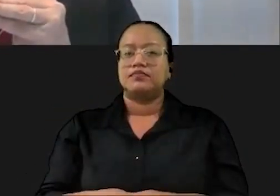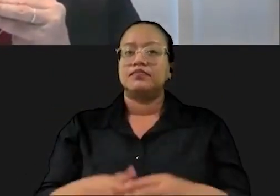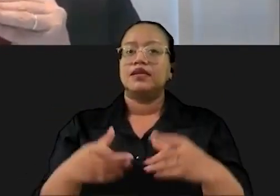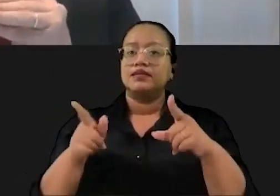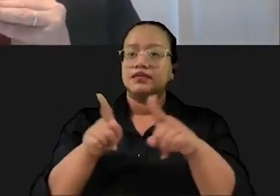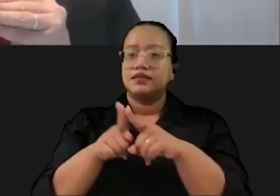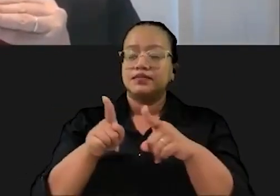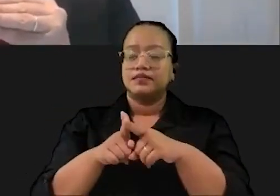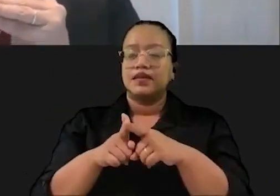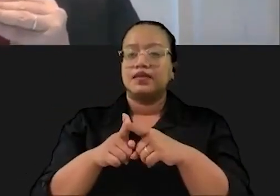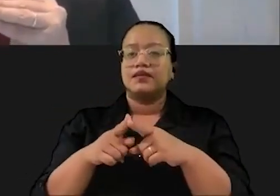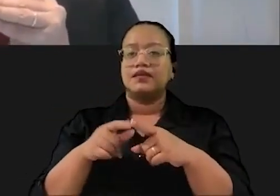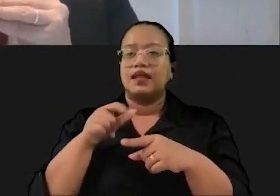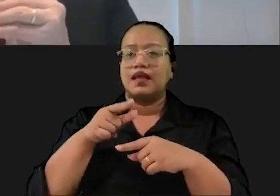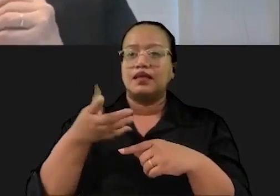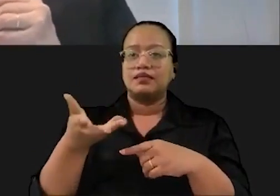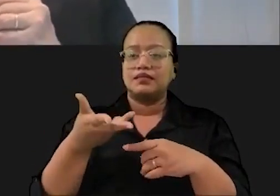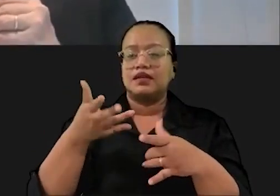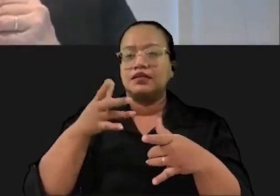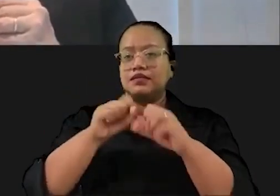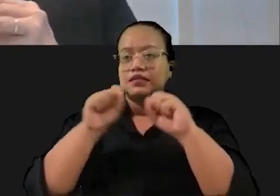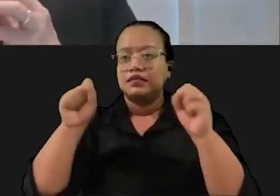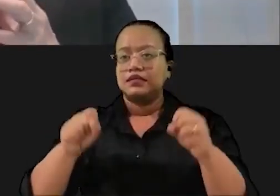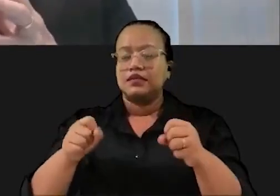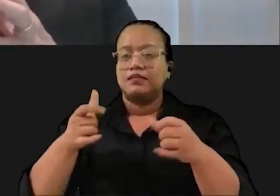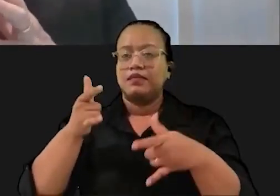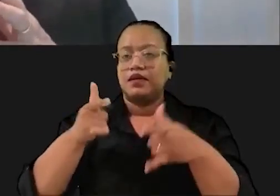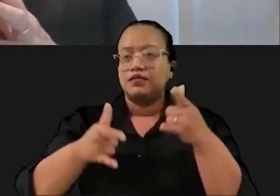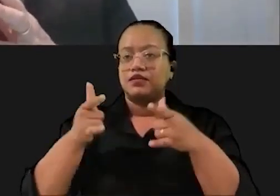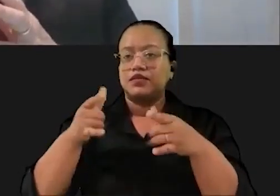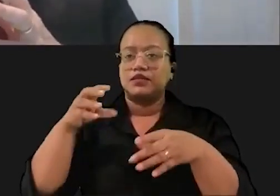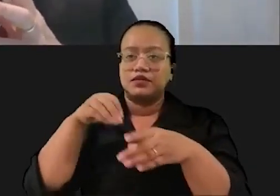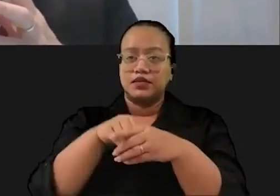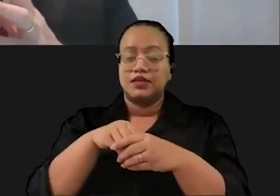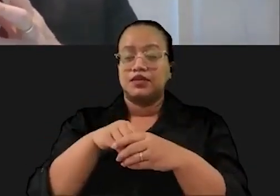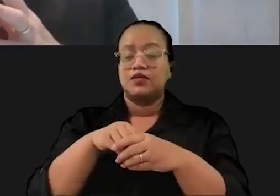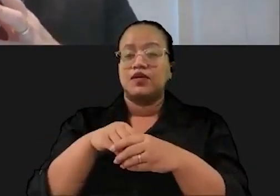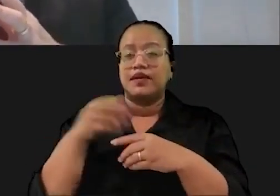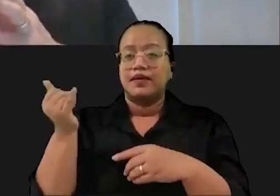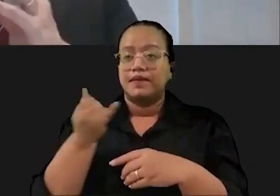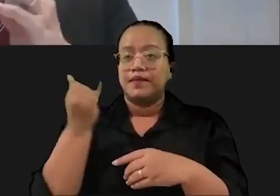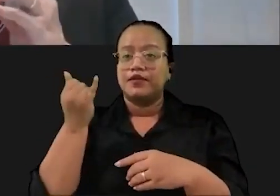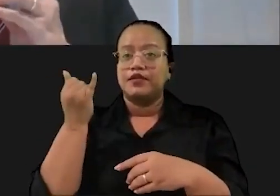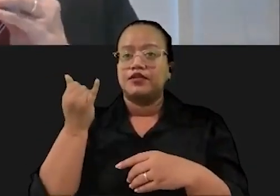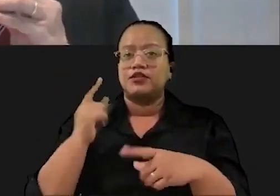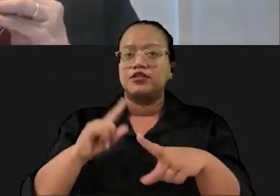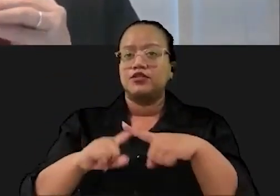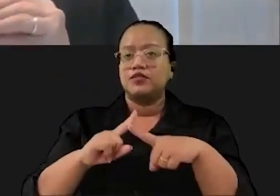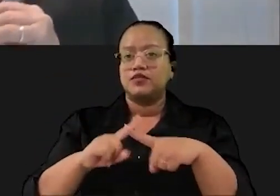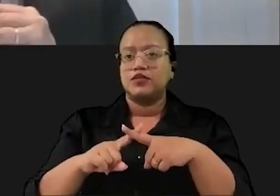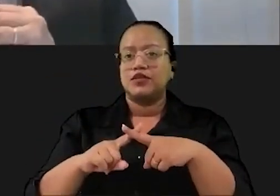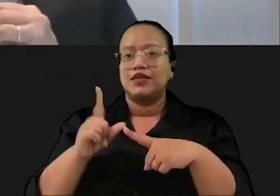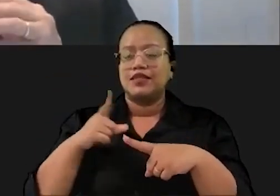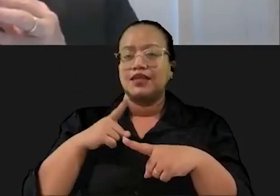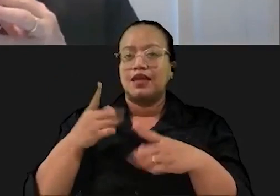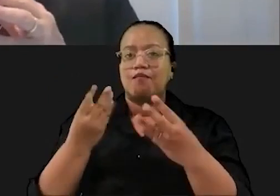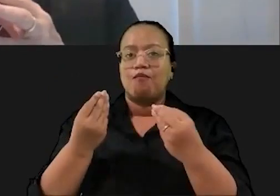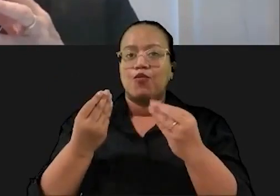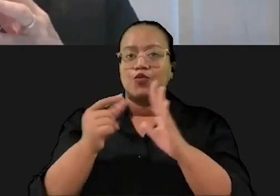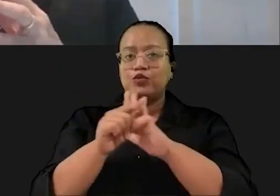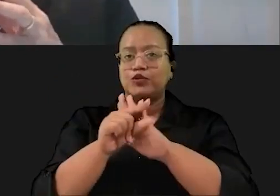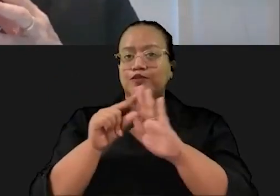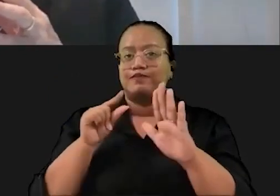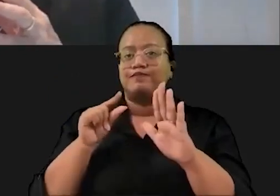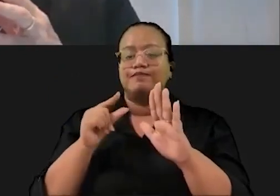para a gente que é muito importante, dado o número de processos que estão envolvidos, é a designação